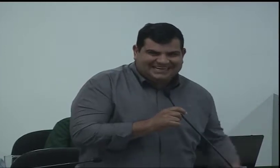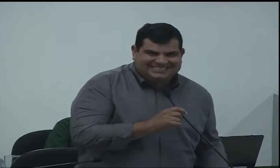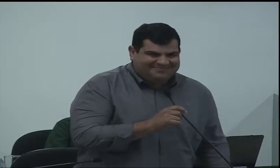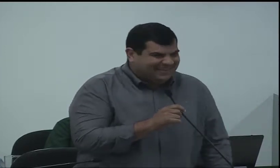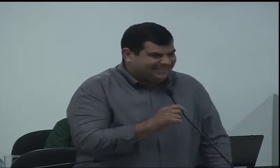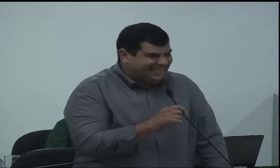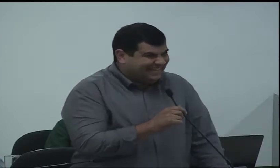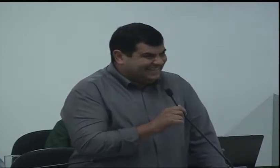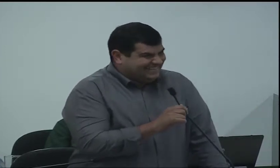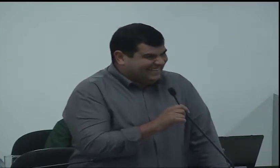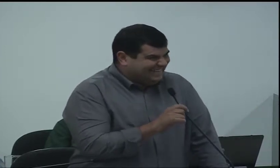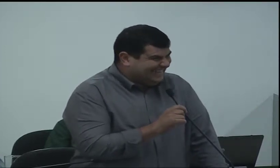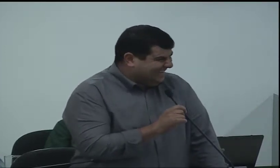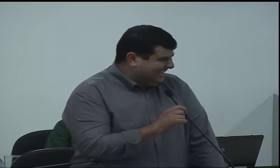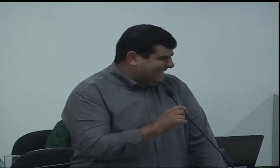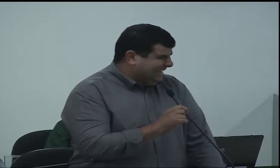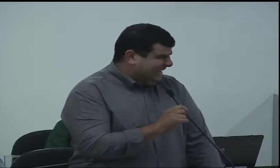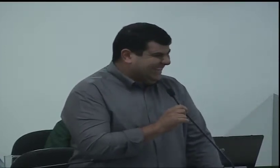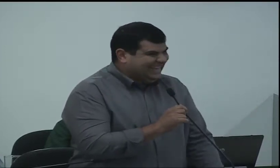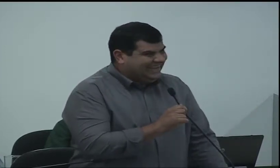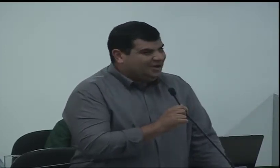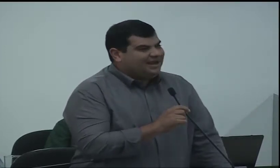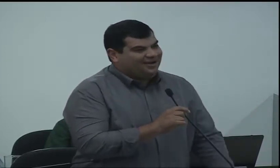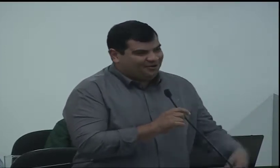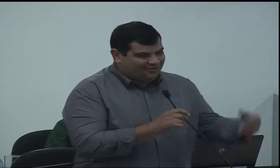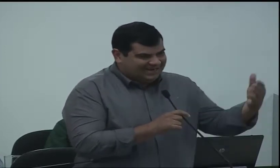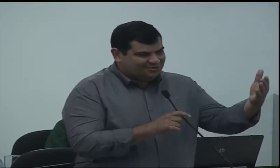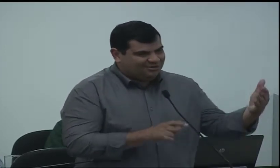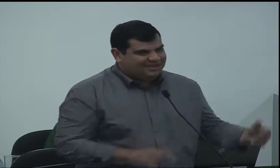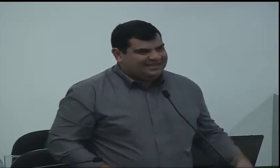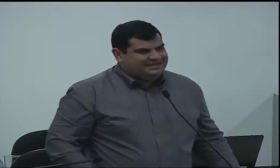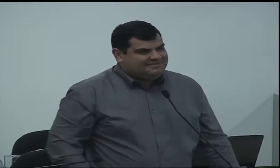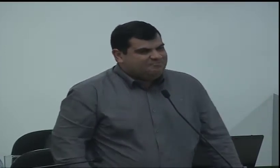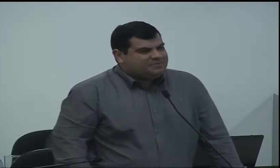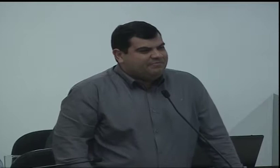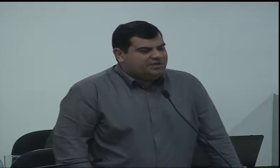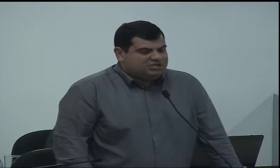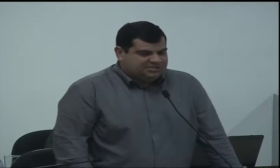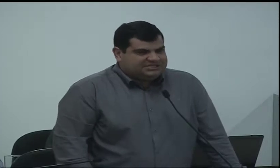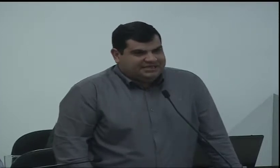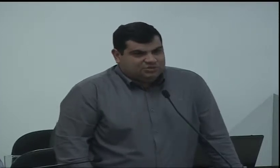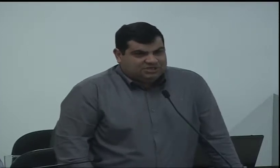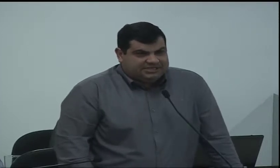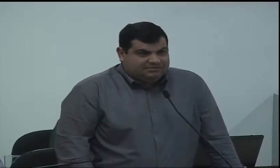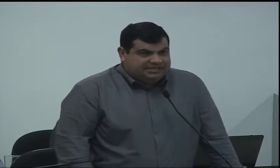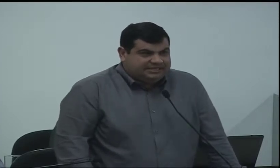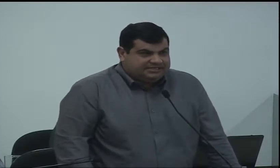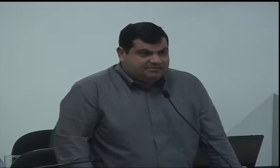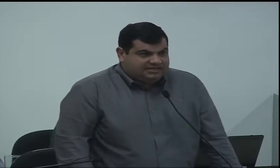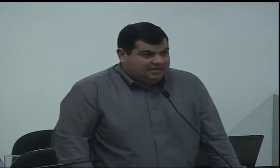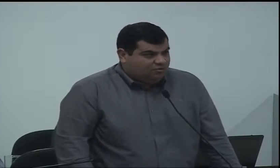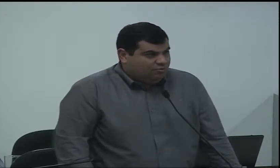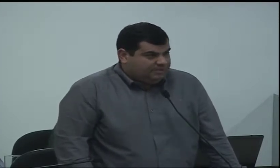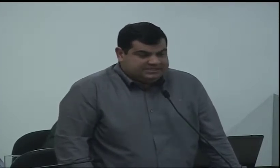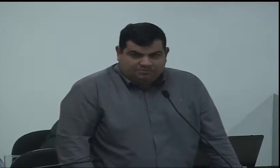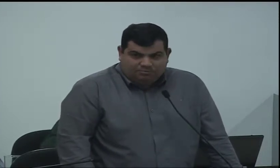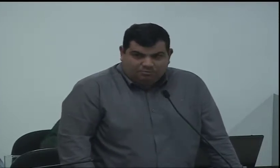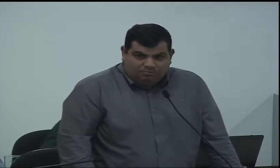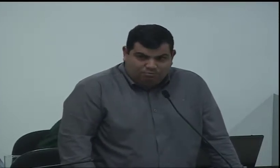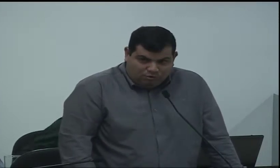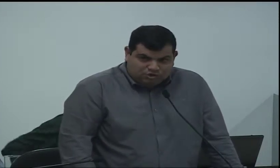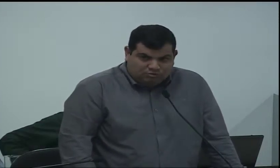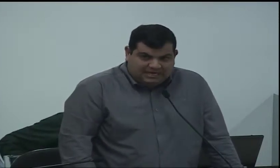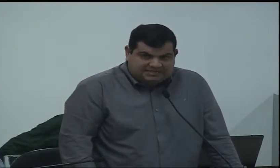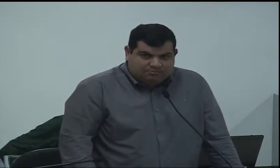puxa a sardinha é claro deles lá um quarto comum nós temos nós temos aqui nesse batalhão bom exemplo um